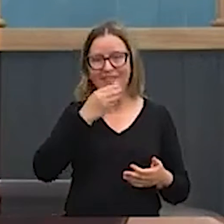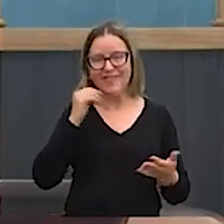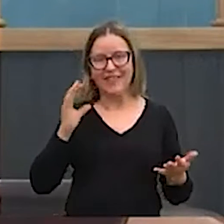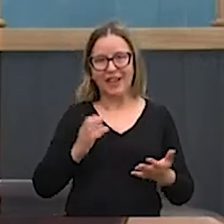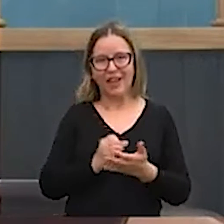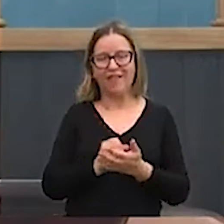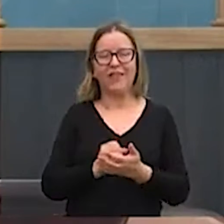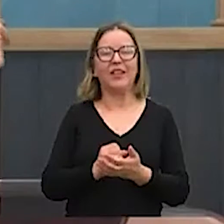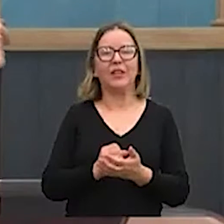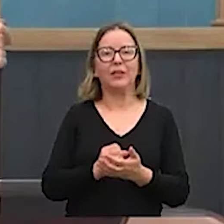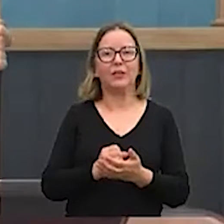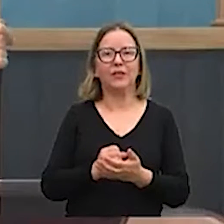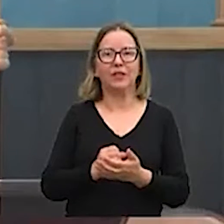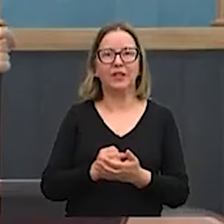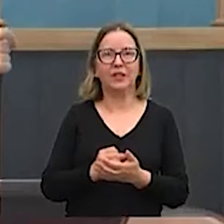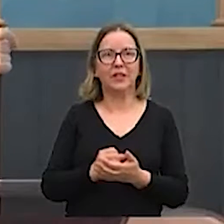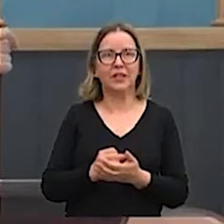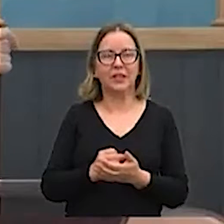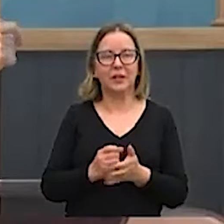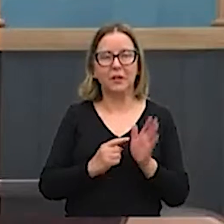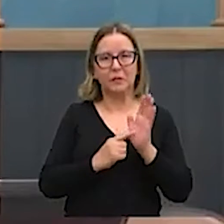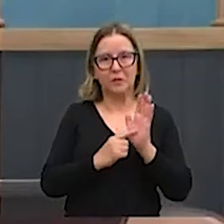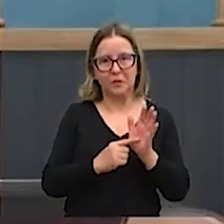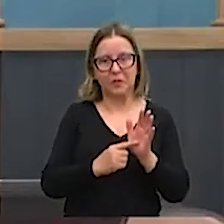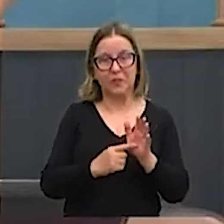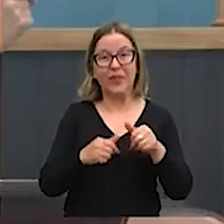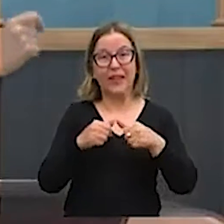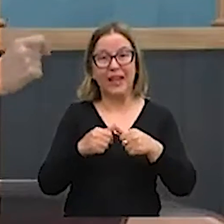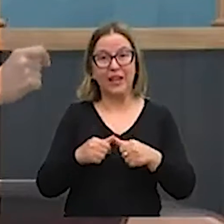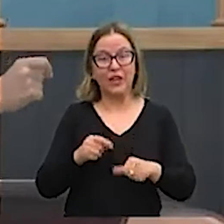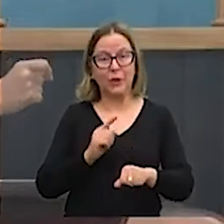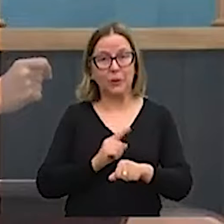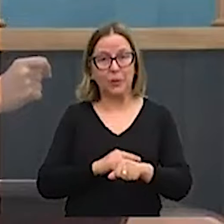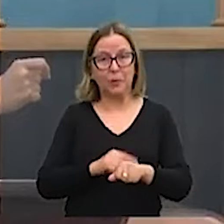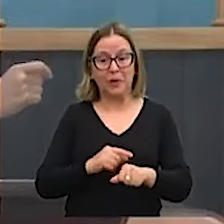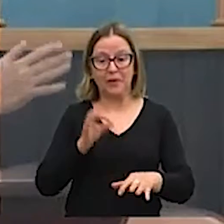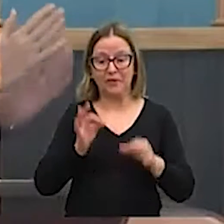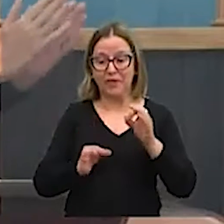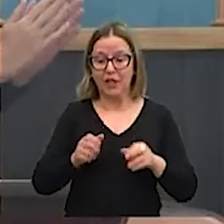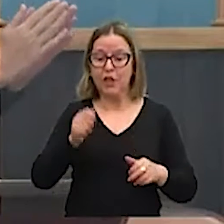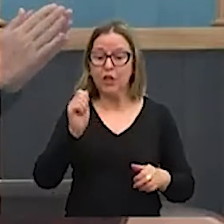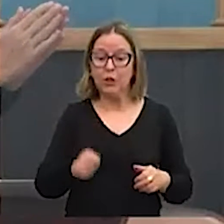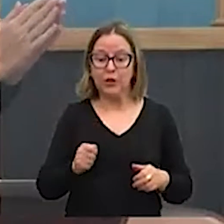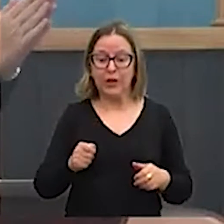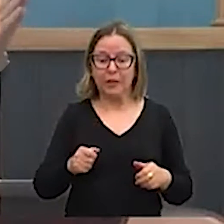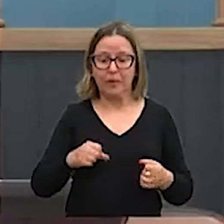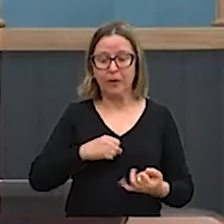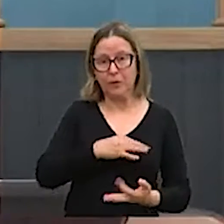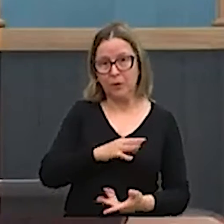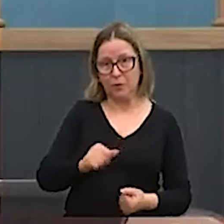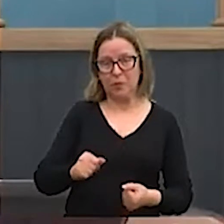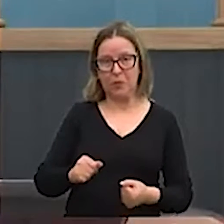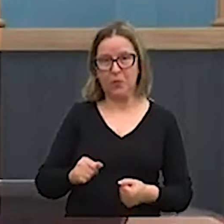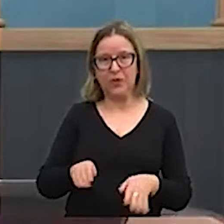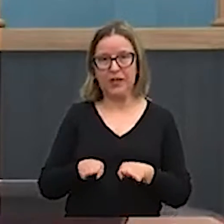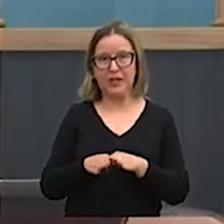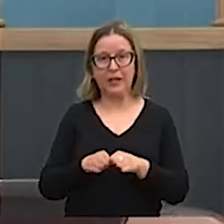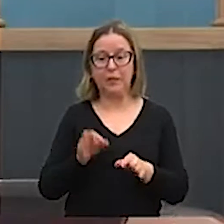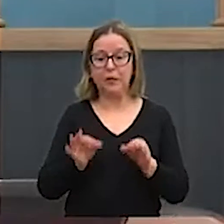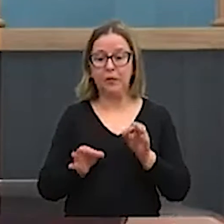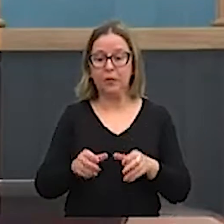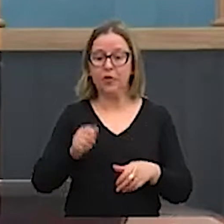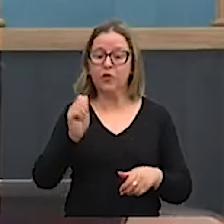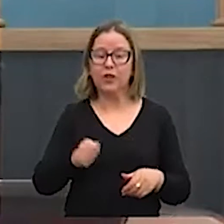Esse é o momento do julgamento do mundo. E o julgamento do príncipe desse mundo. E daqui para frente vocês vão ver